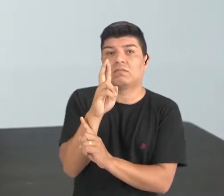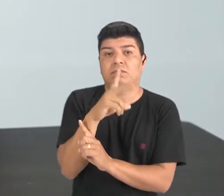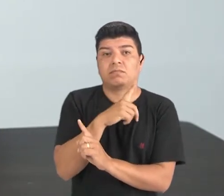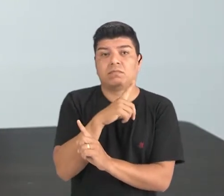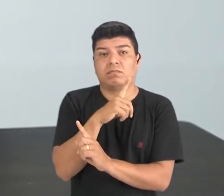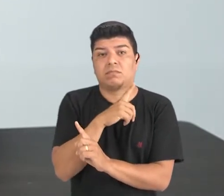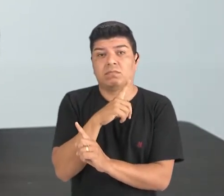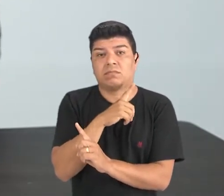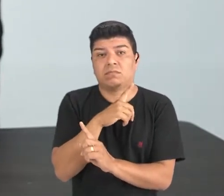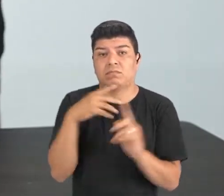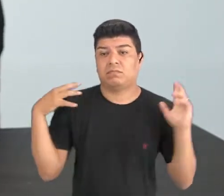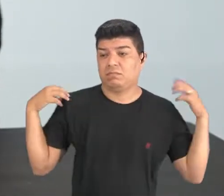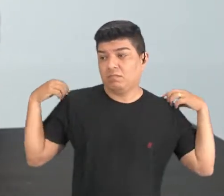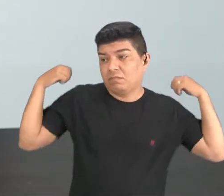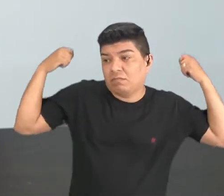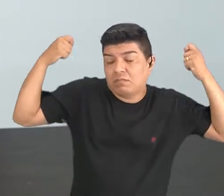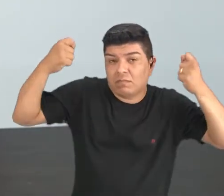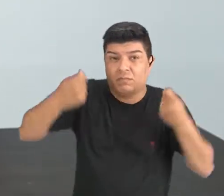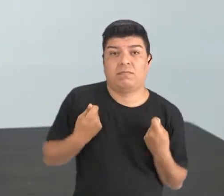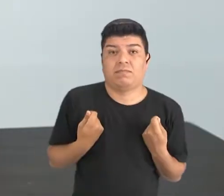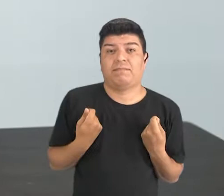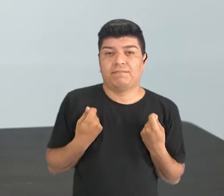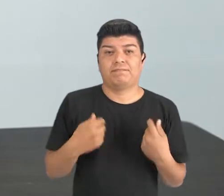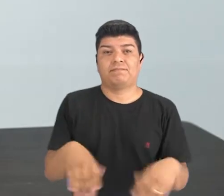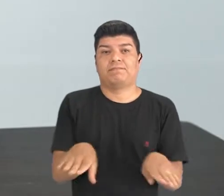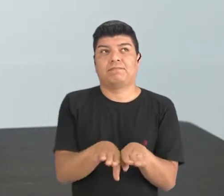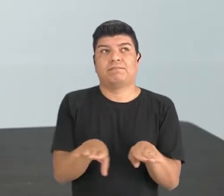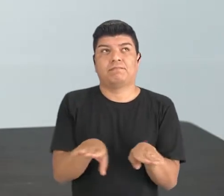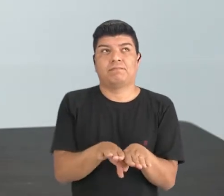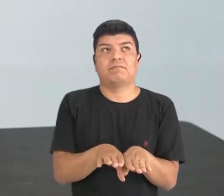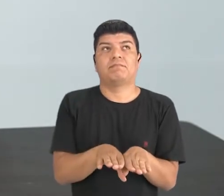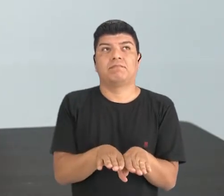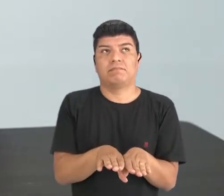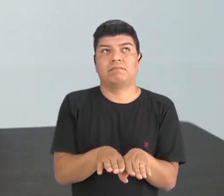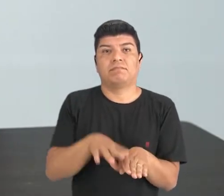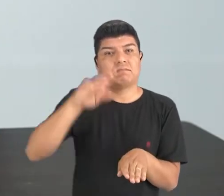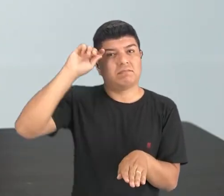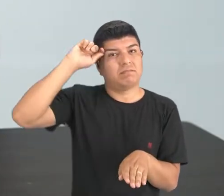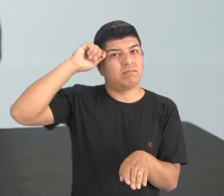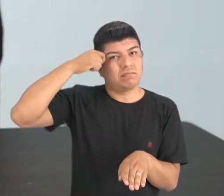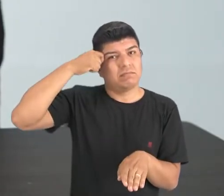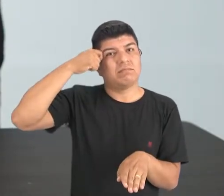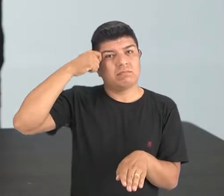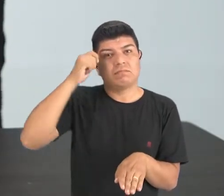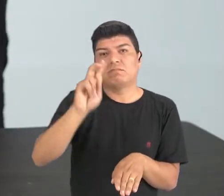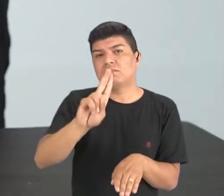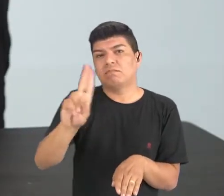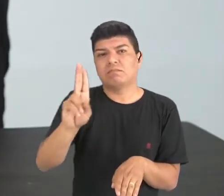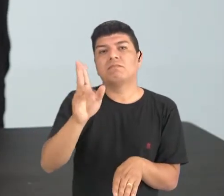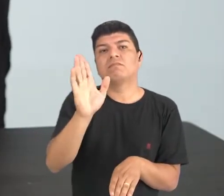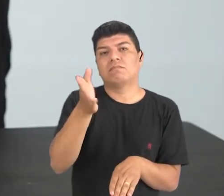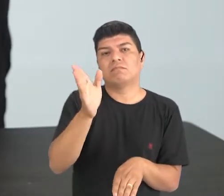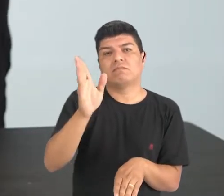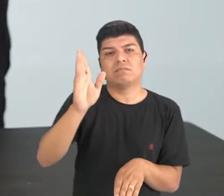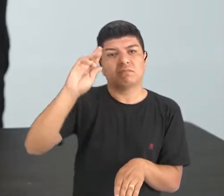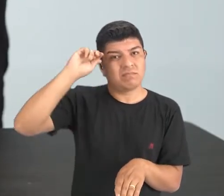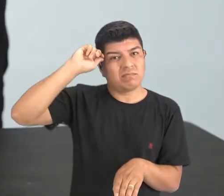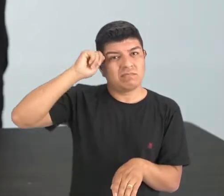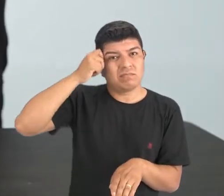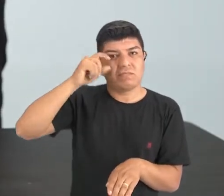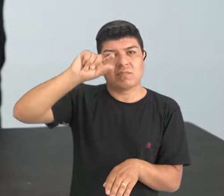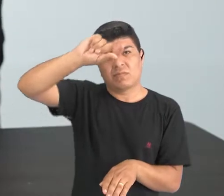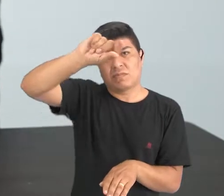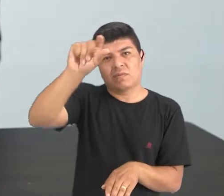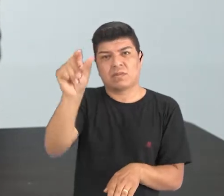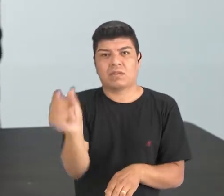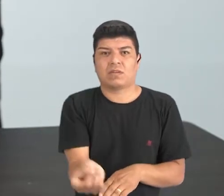uma capa. Eu também sei que ele é negro, né, como o próprio nome já fala, né, Negrinho do